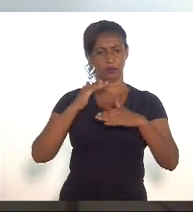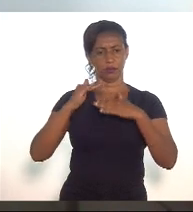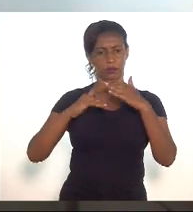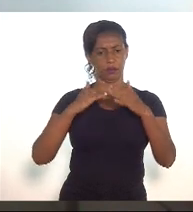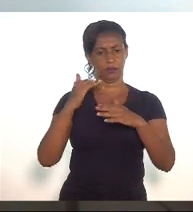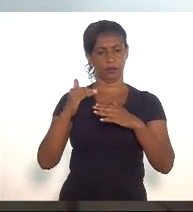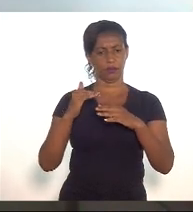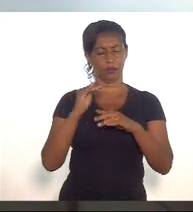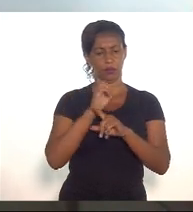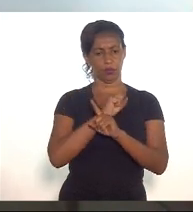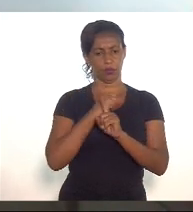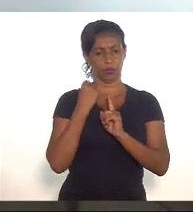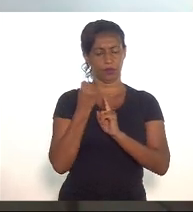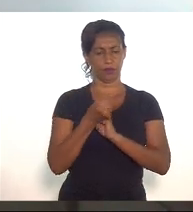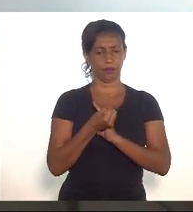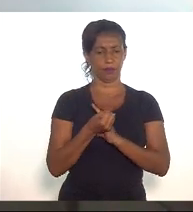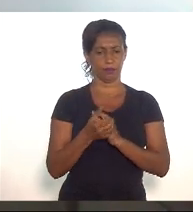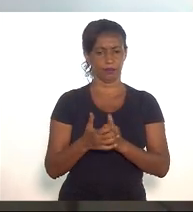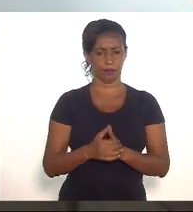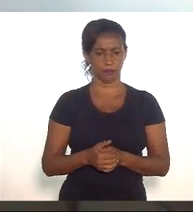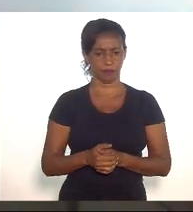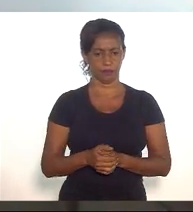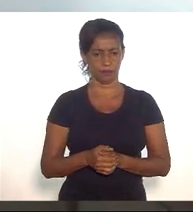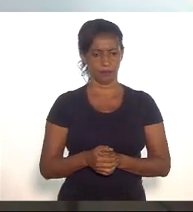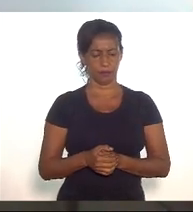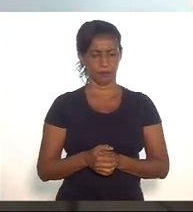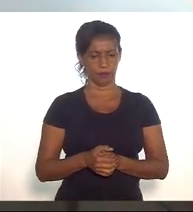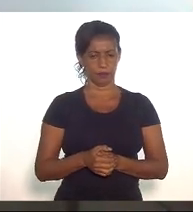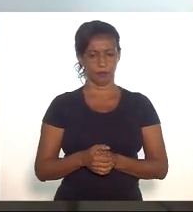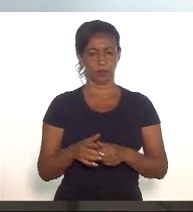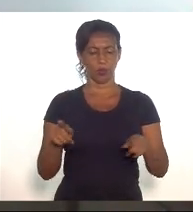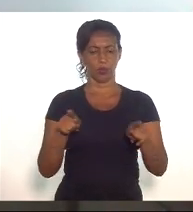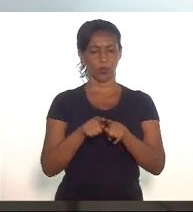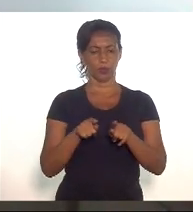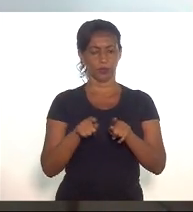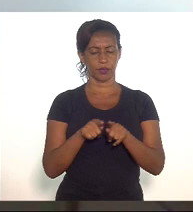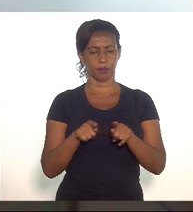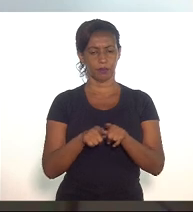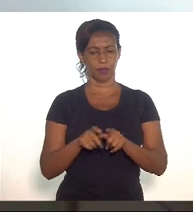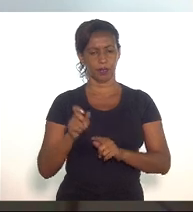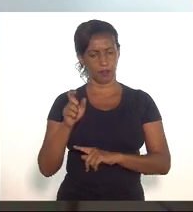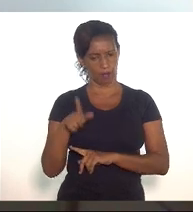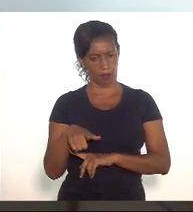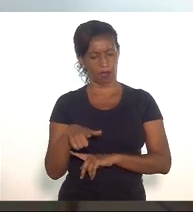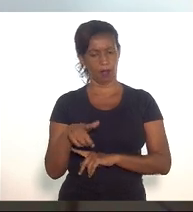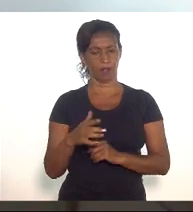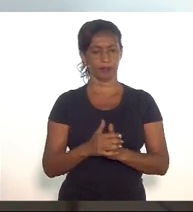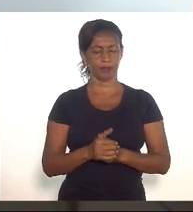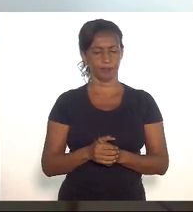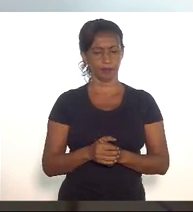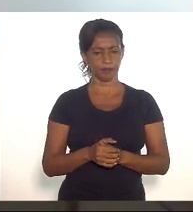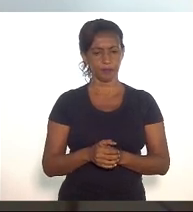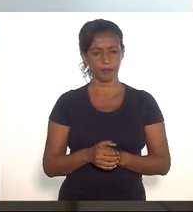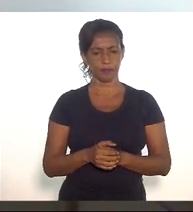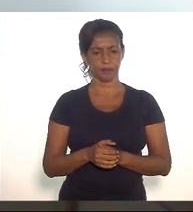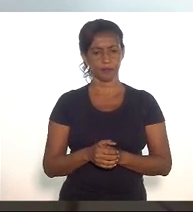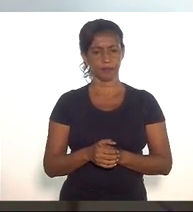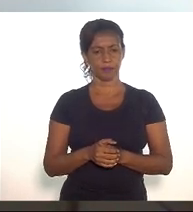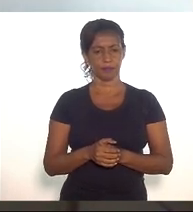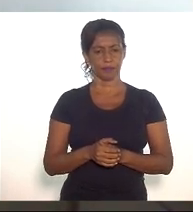Econômico e Social, como também o é, e até a previsão legal para